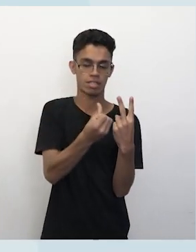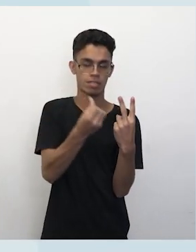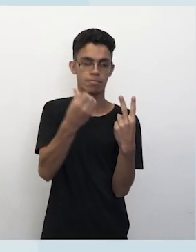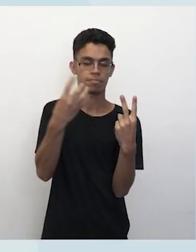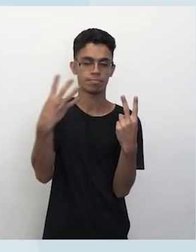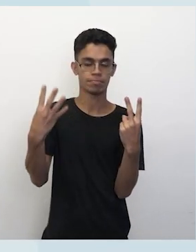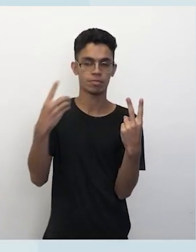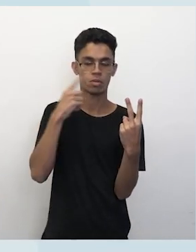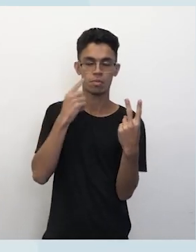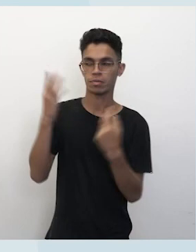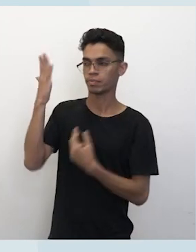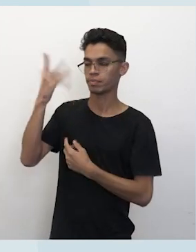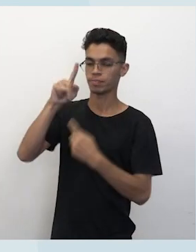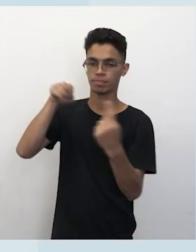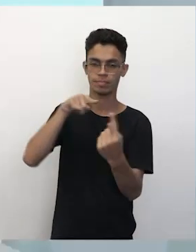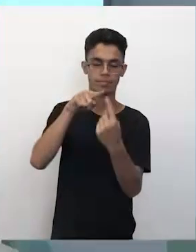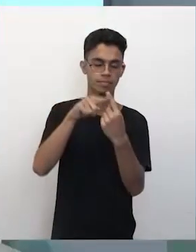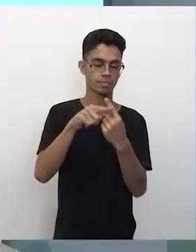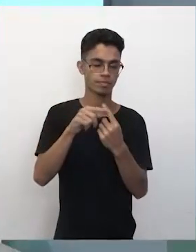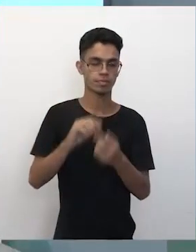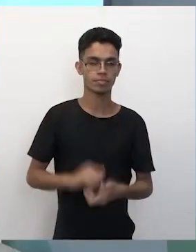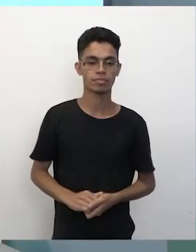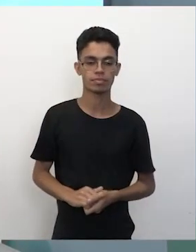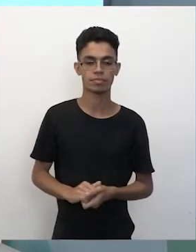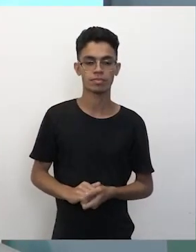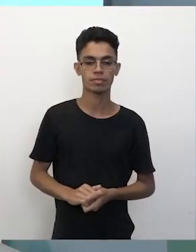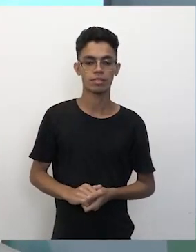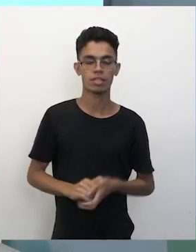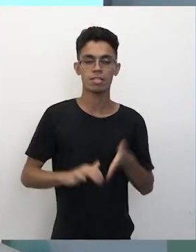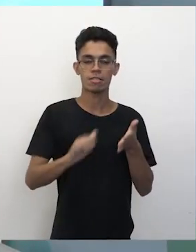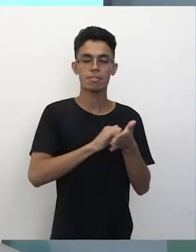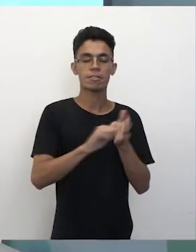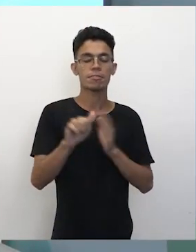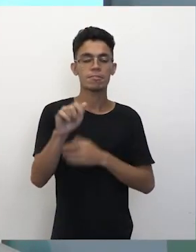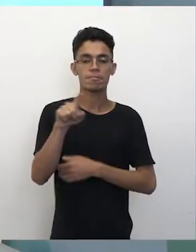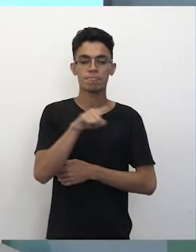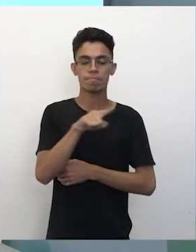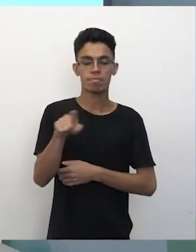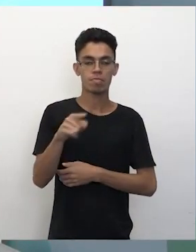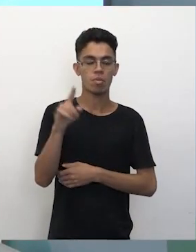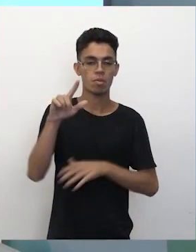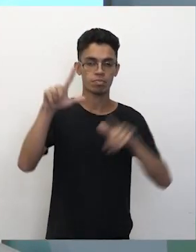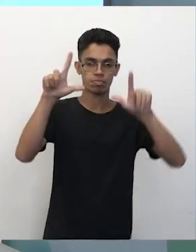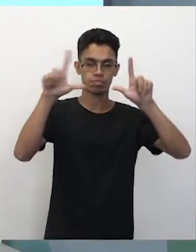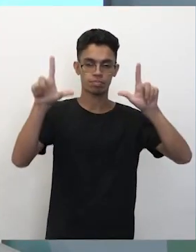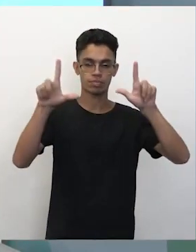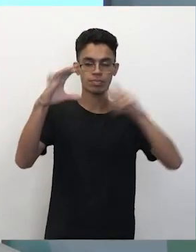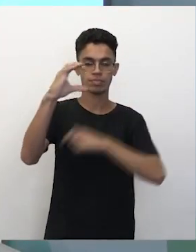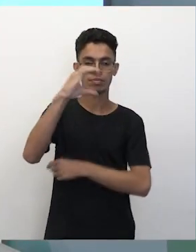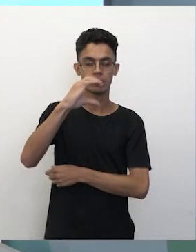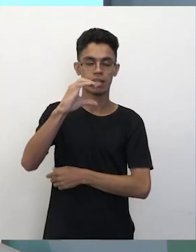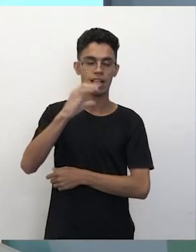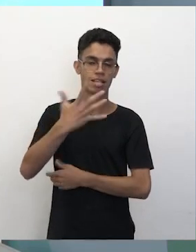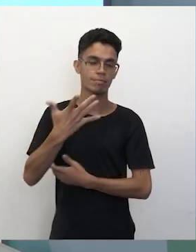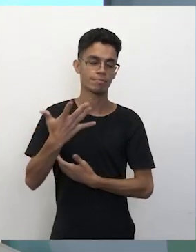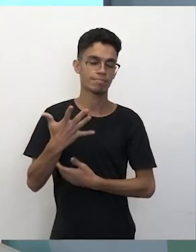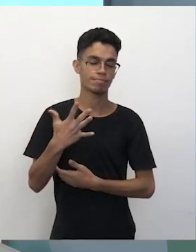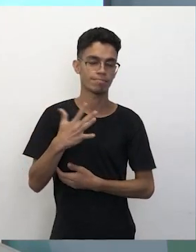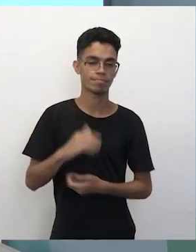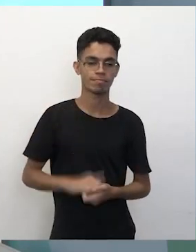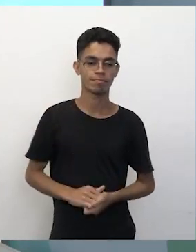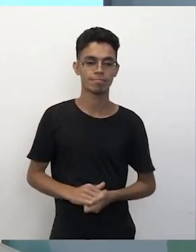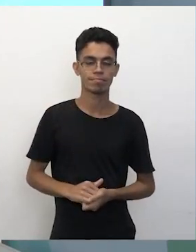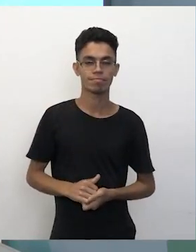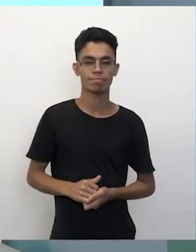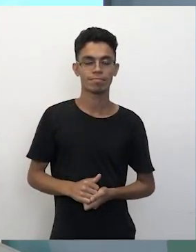É essa a ideia. Tudo bem? Tranquilo? Tá? Vamos apagar aqui para ficar mais limpinho. Vamos para a próxima. Letra C. Essa é tranquila, né?